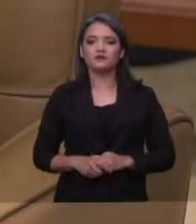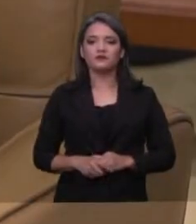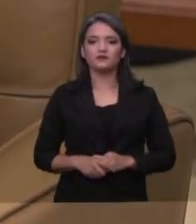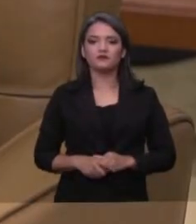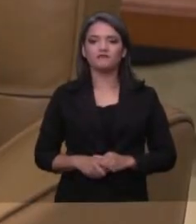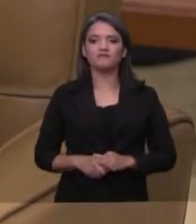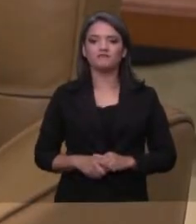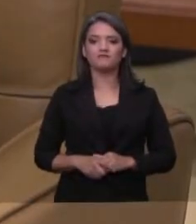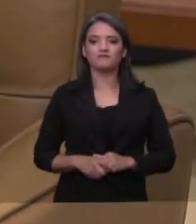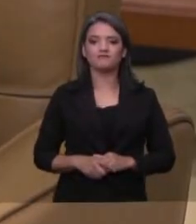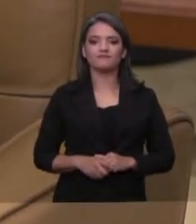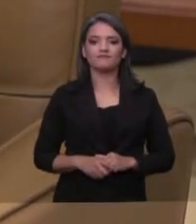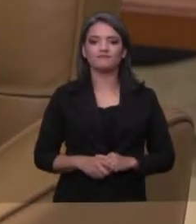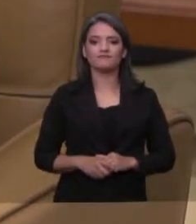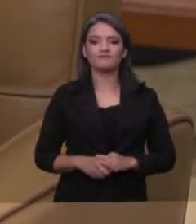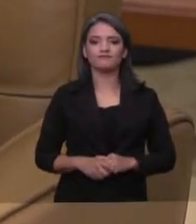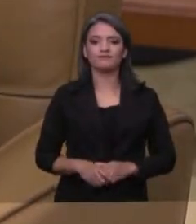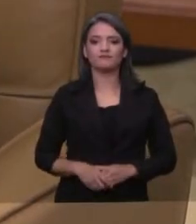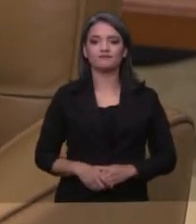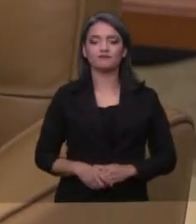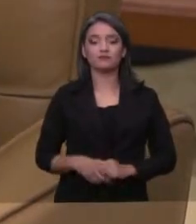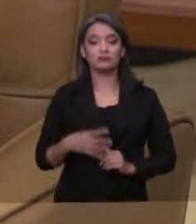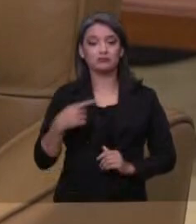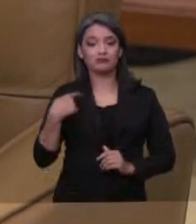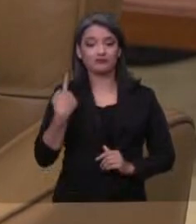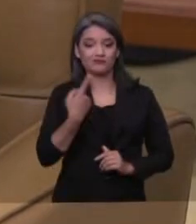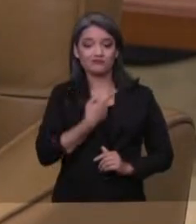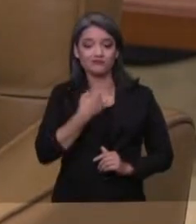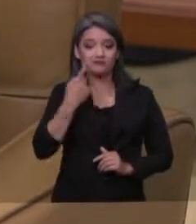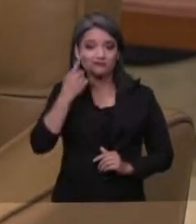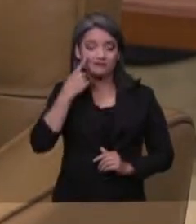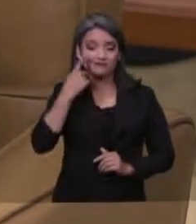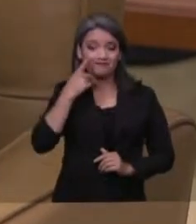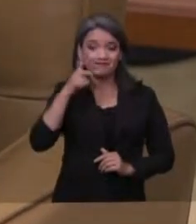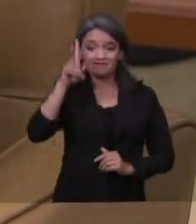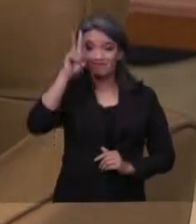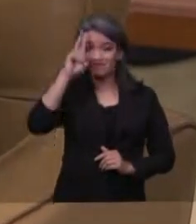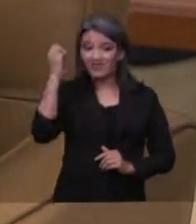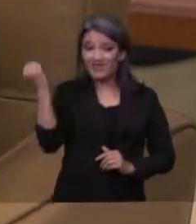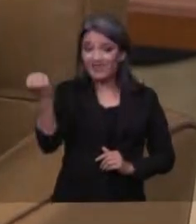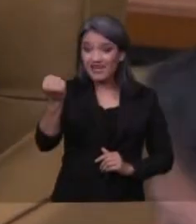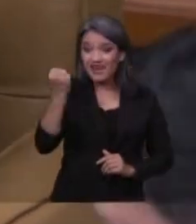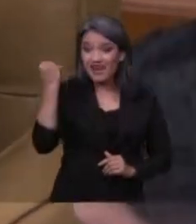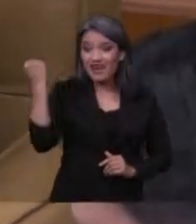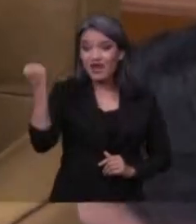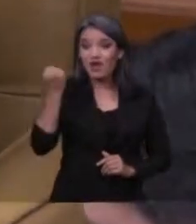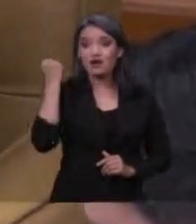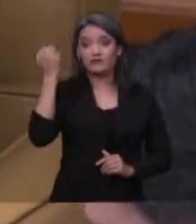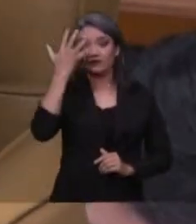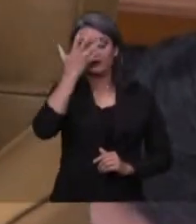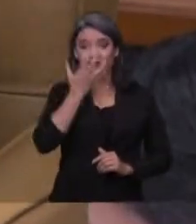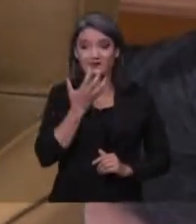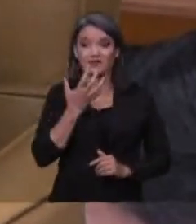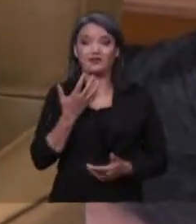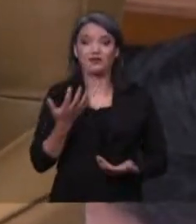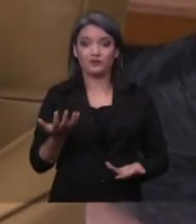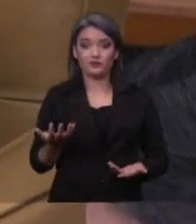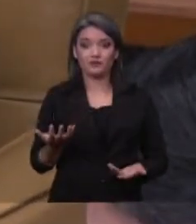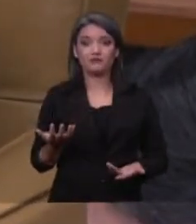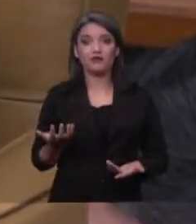nós estamos diante de um caso de gravidade ímpar e com esta ampla